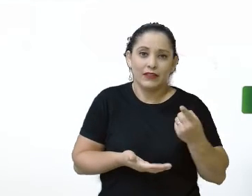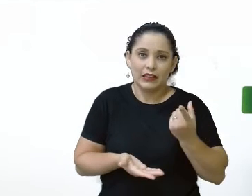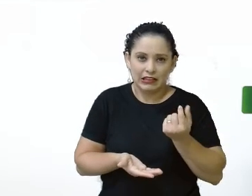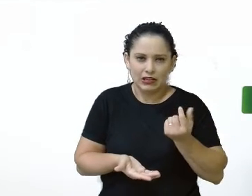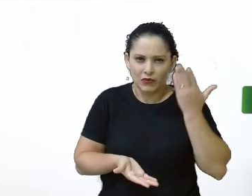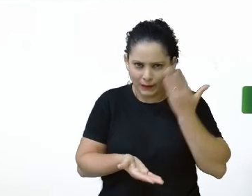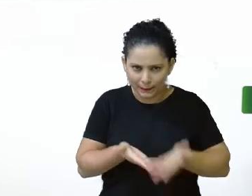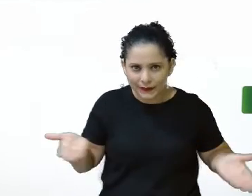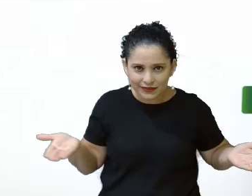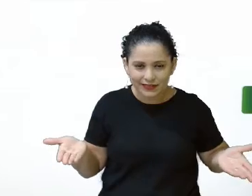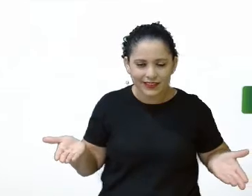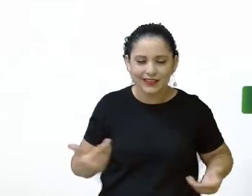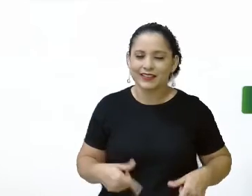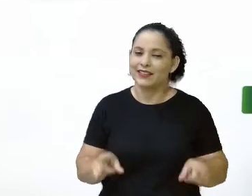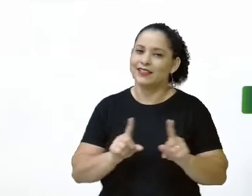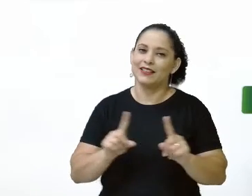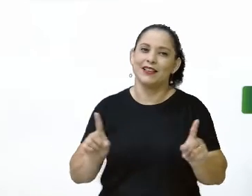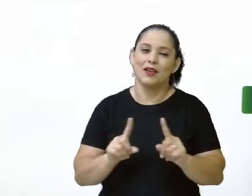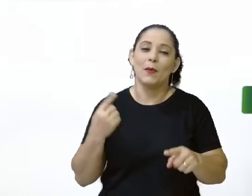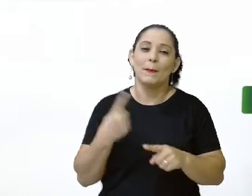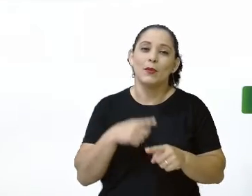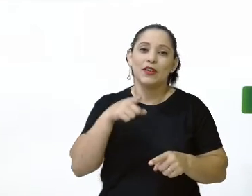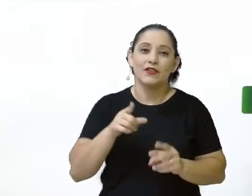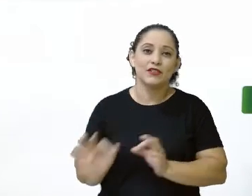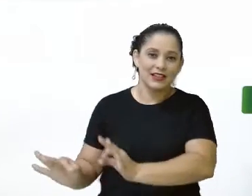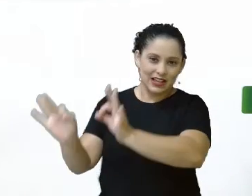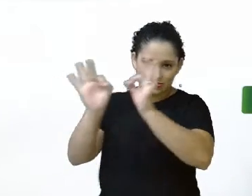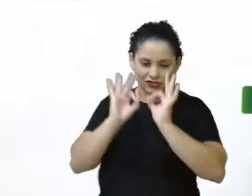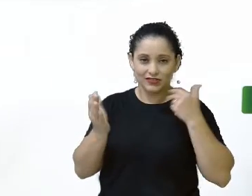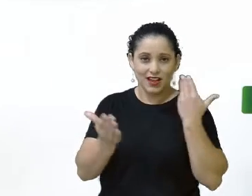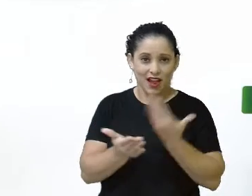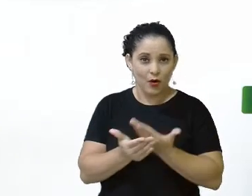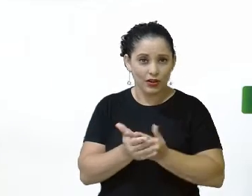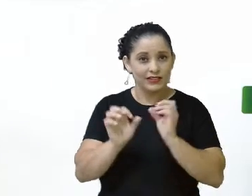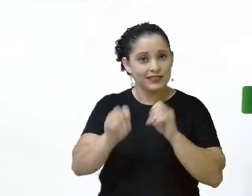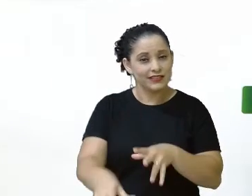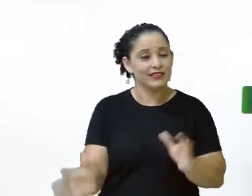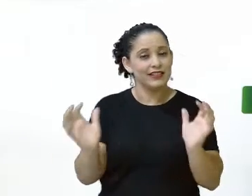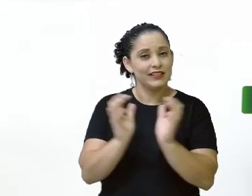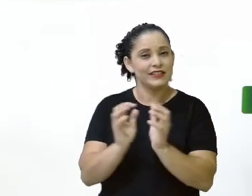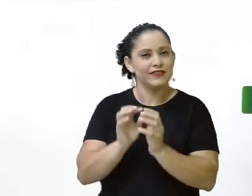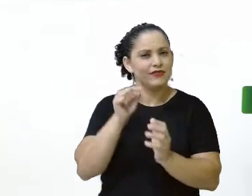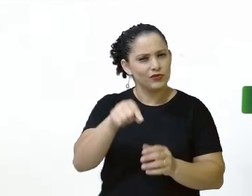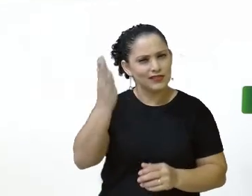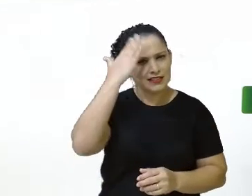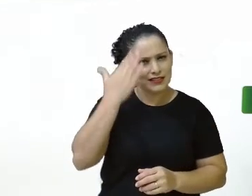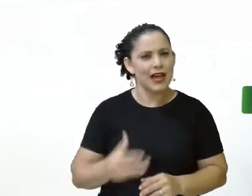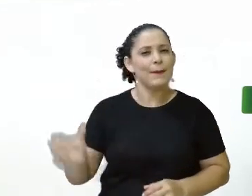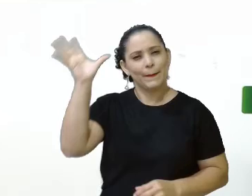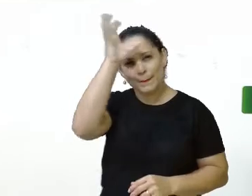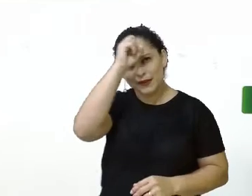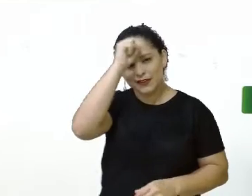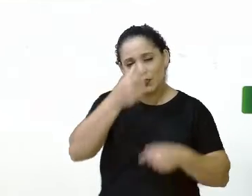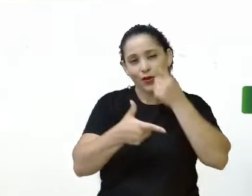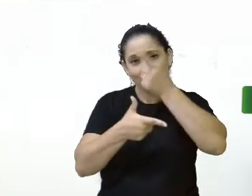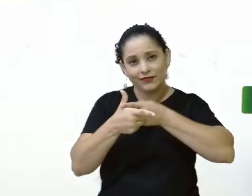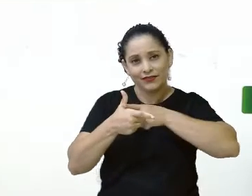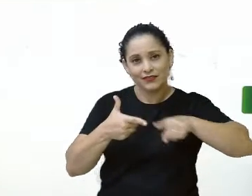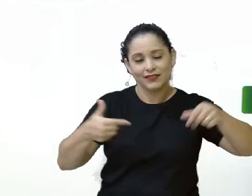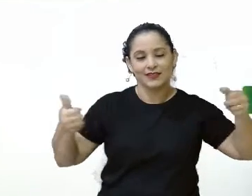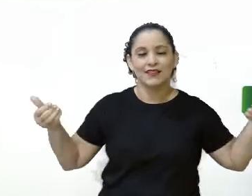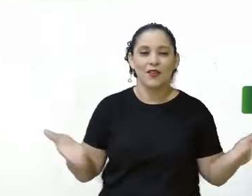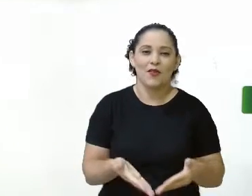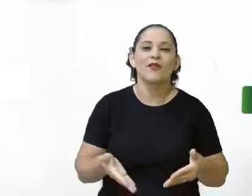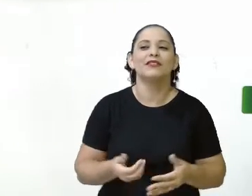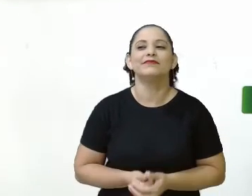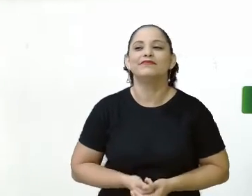é? Claro que não, porque você assiste a aula do Educa Recife e sabe fazer divisão a partir de agora. Beleza?